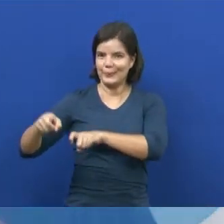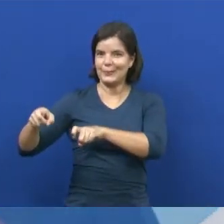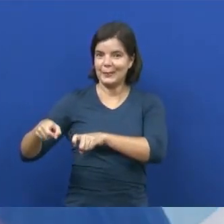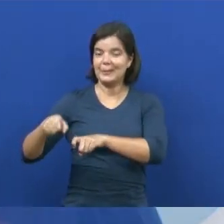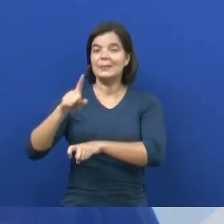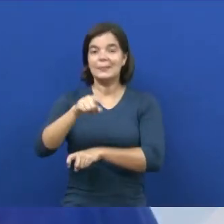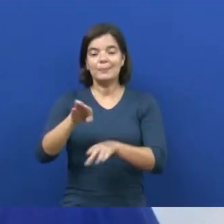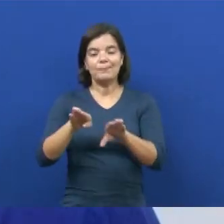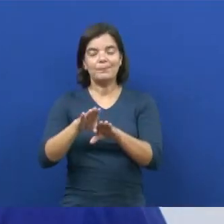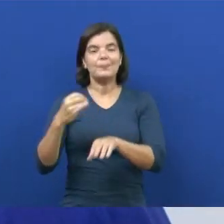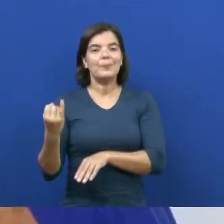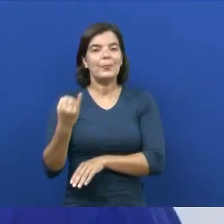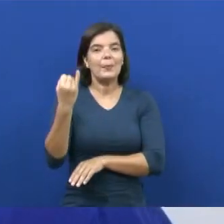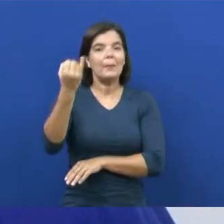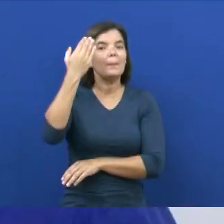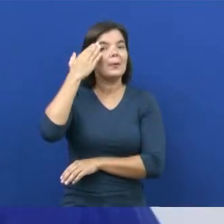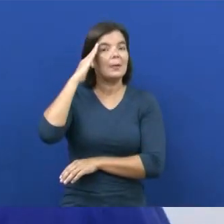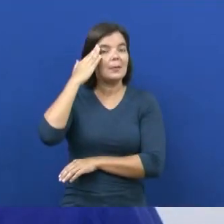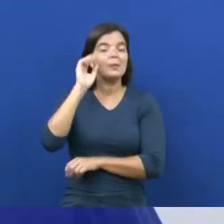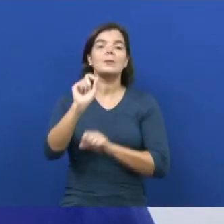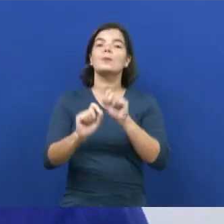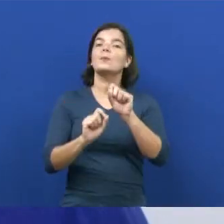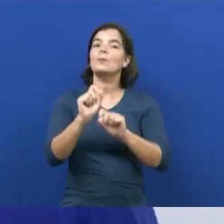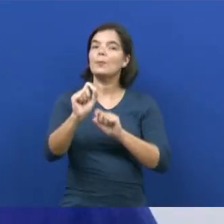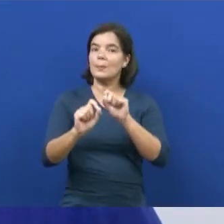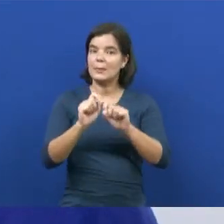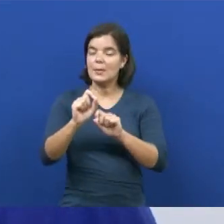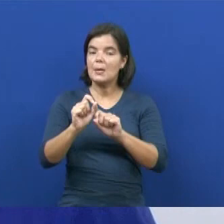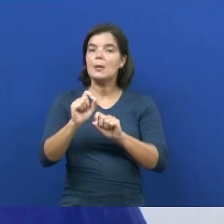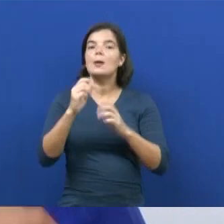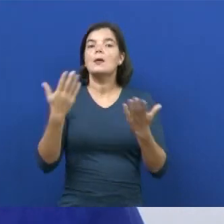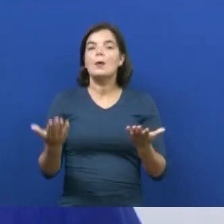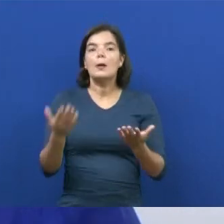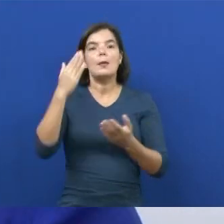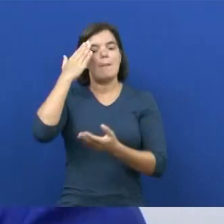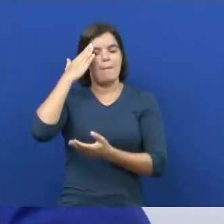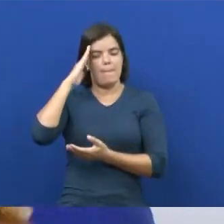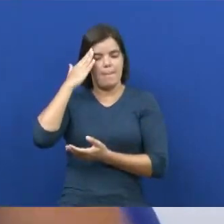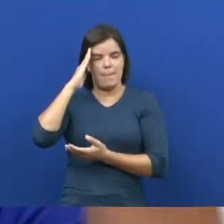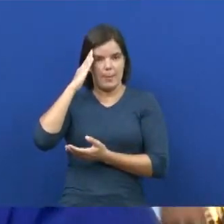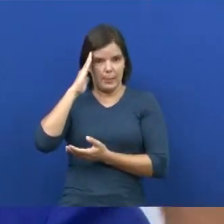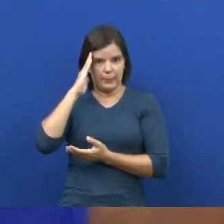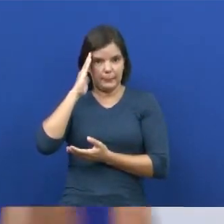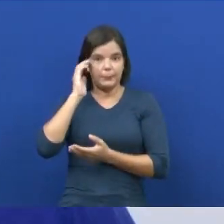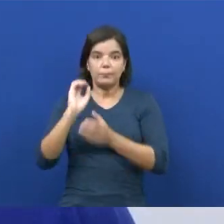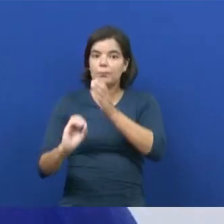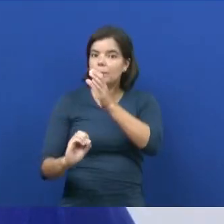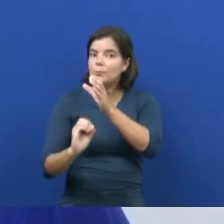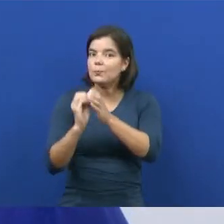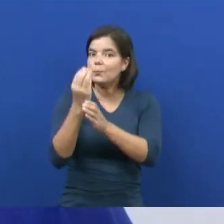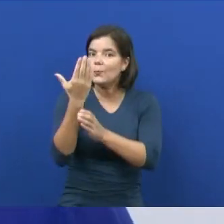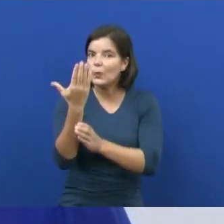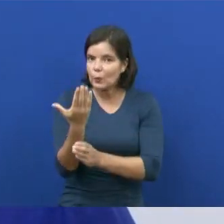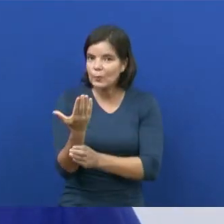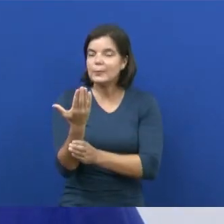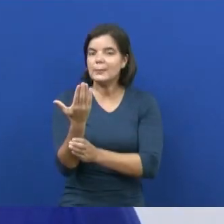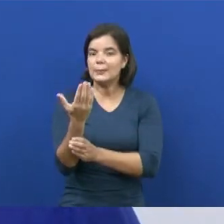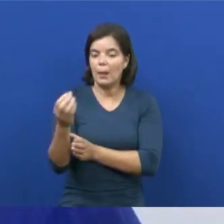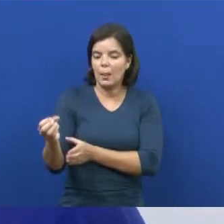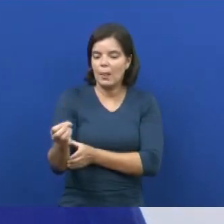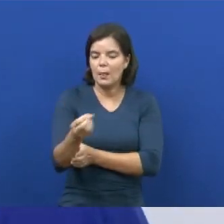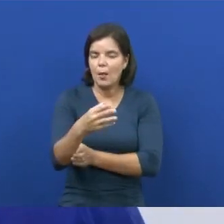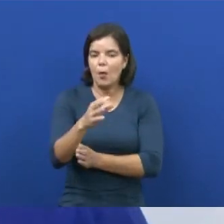é importante para compreendermos o quê? Compreender que vão surgir uma